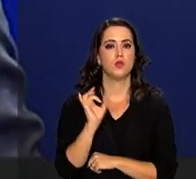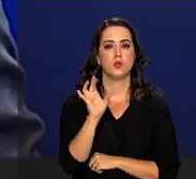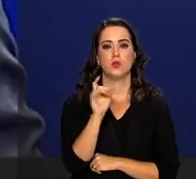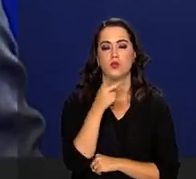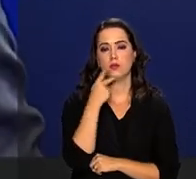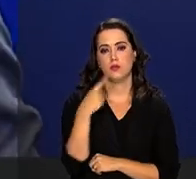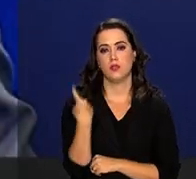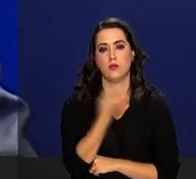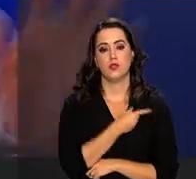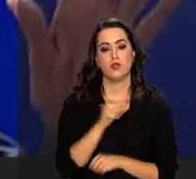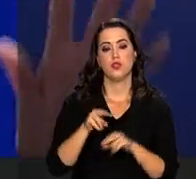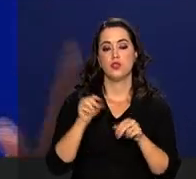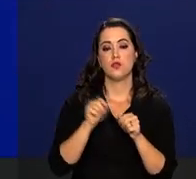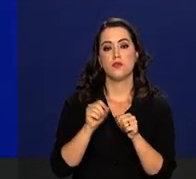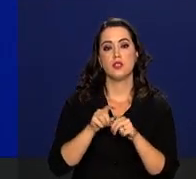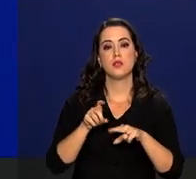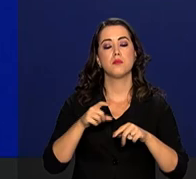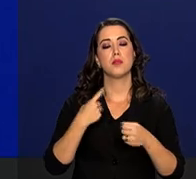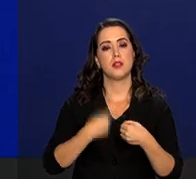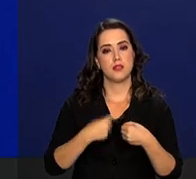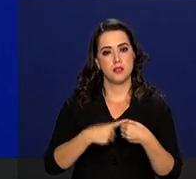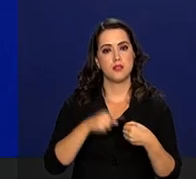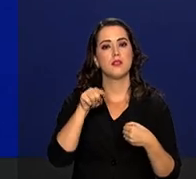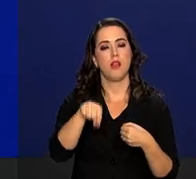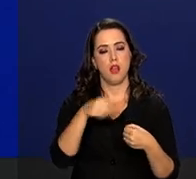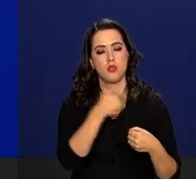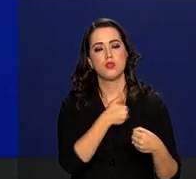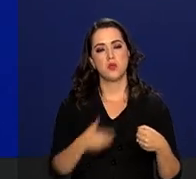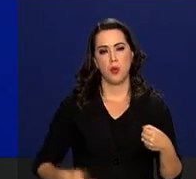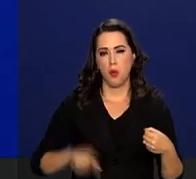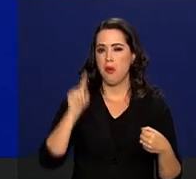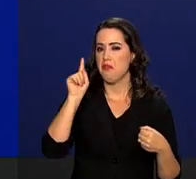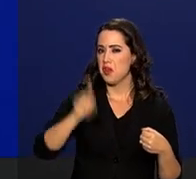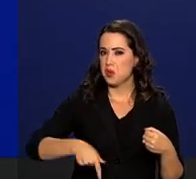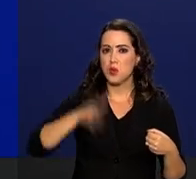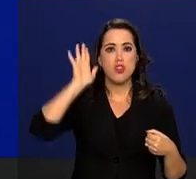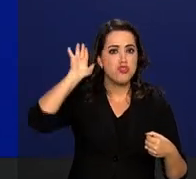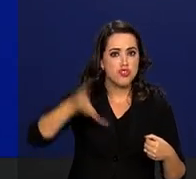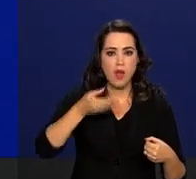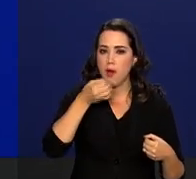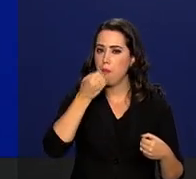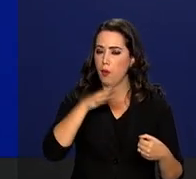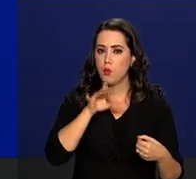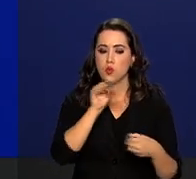o que fizemos pelo município para ter compensado o meu governo. Isso não tem a menor dúvida.